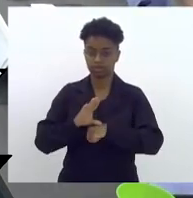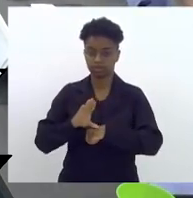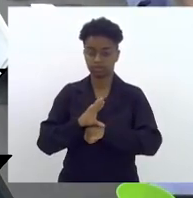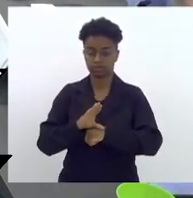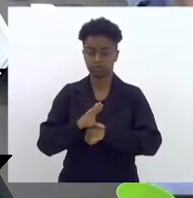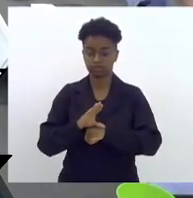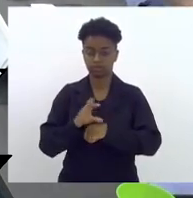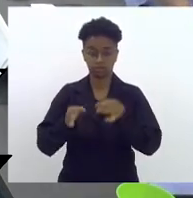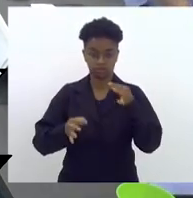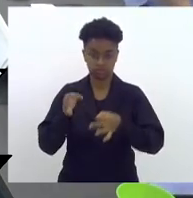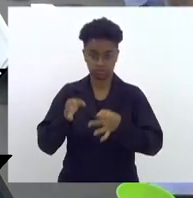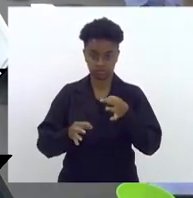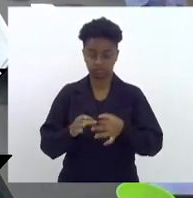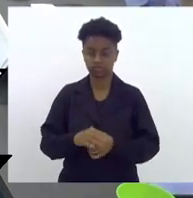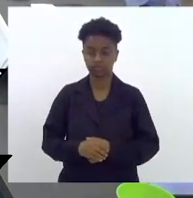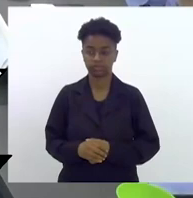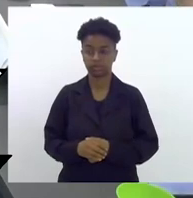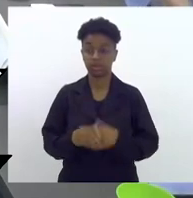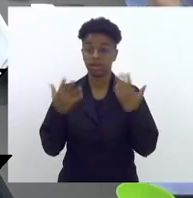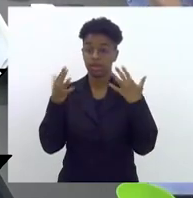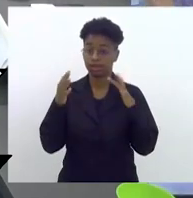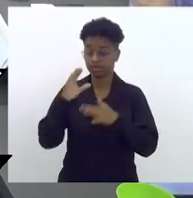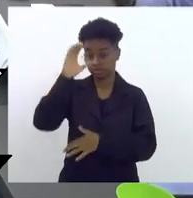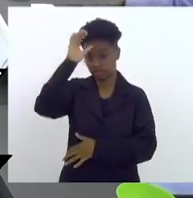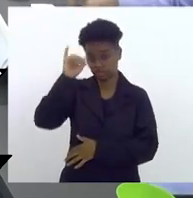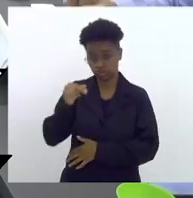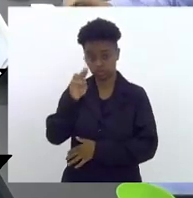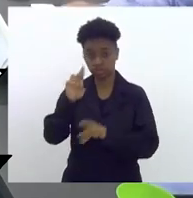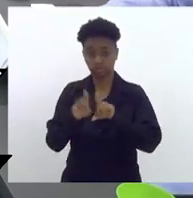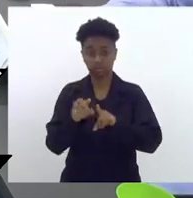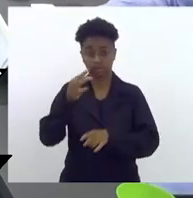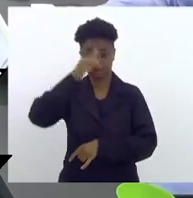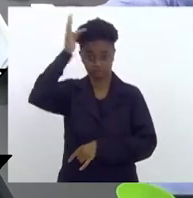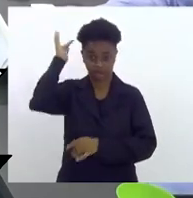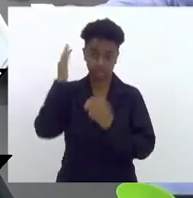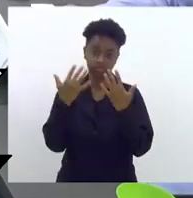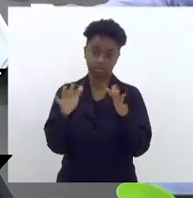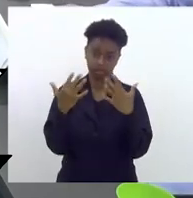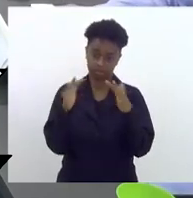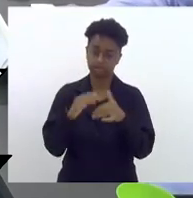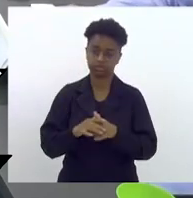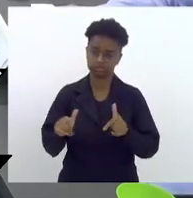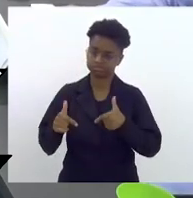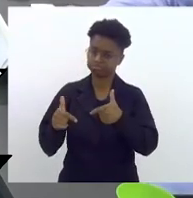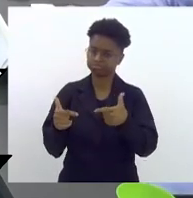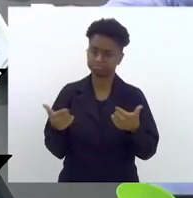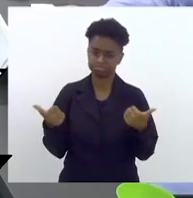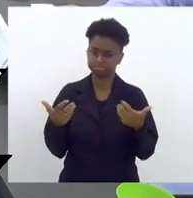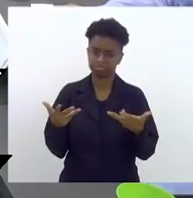Parabéns tia Jô e parabéns Fred Pacheco é só para grande iniciativa